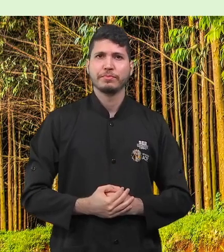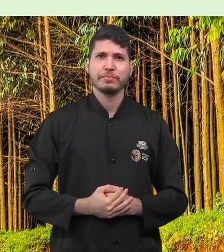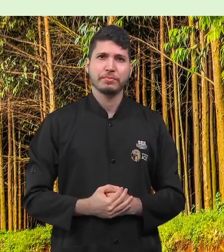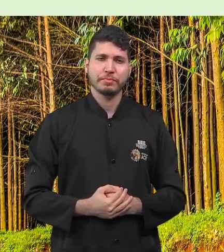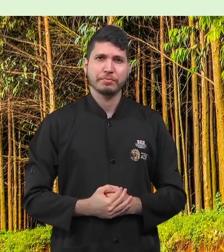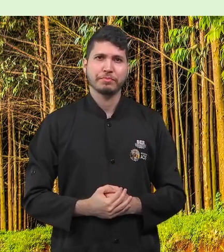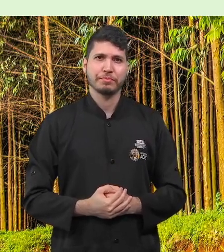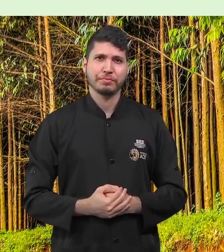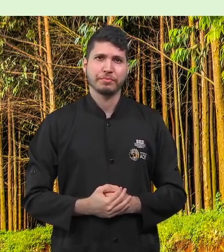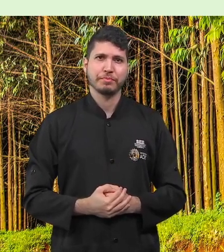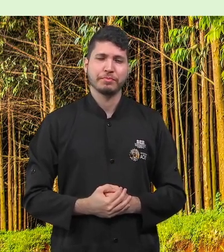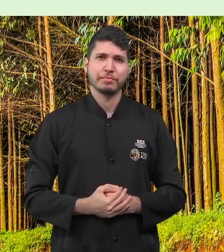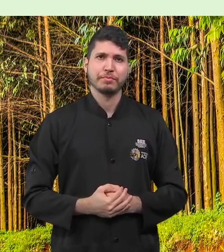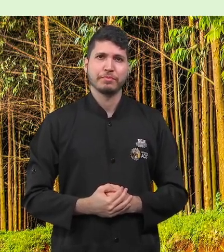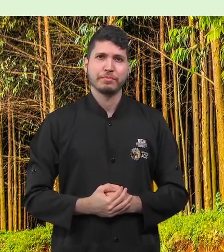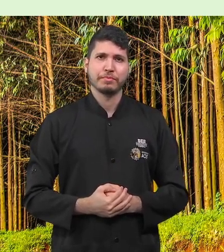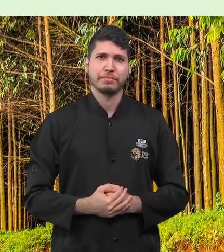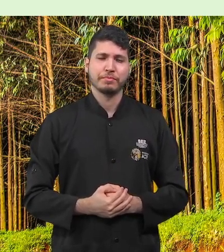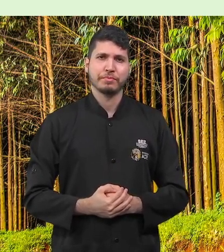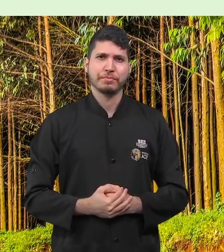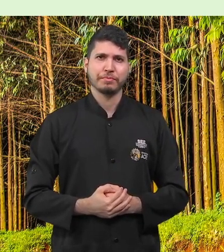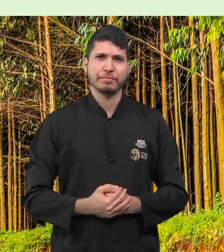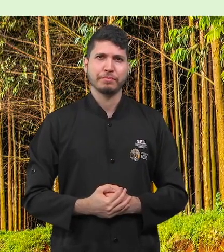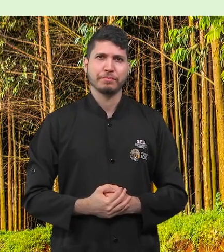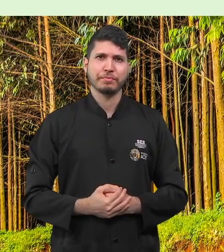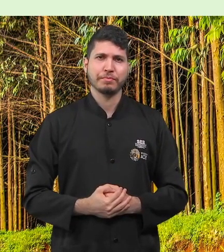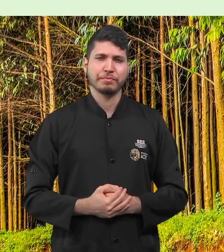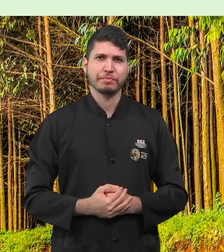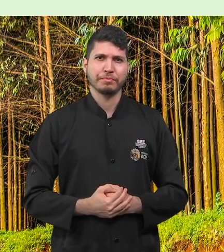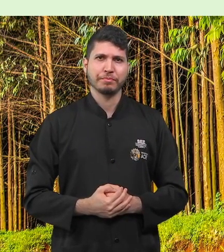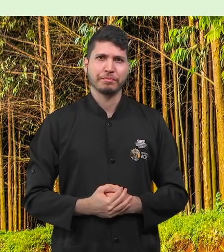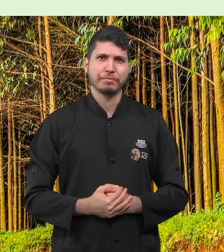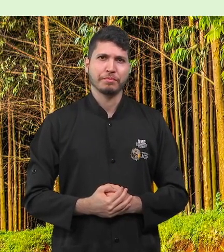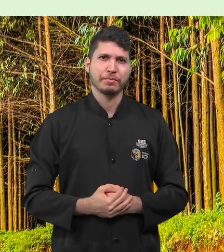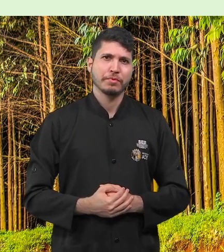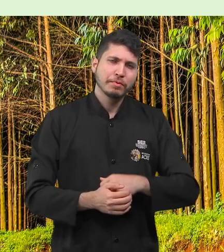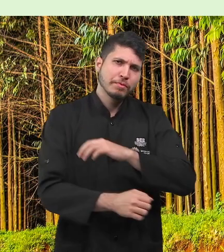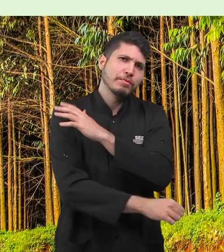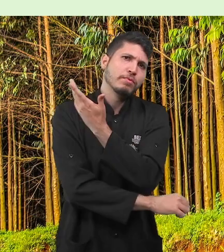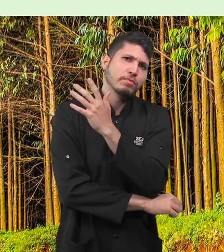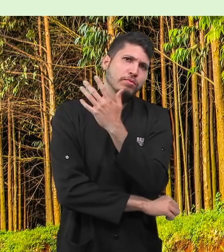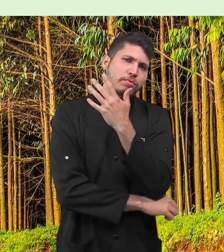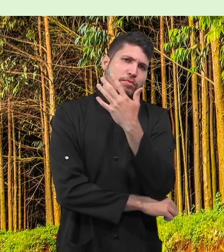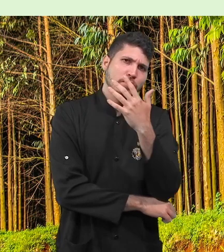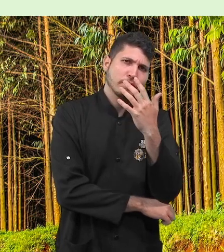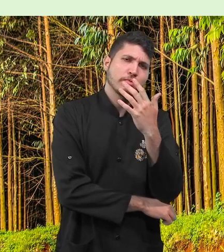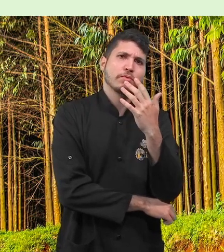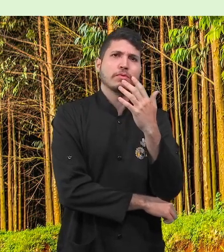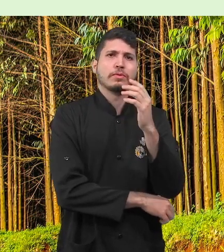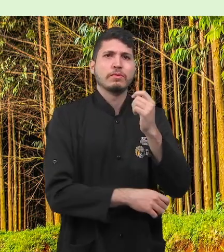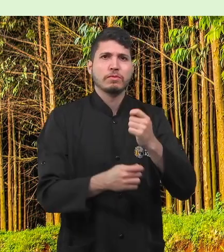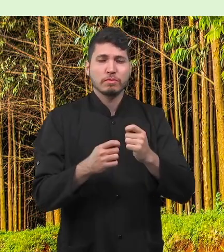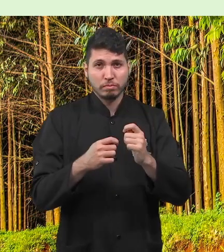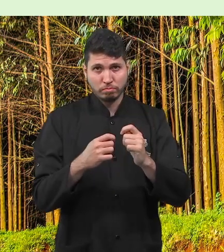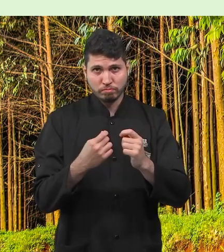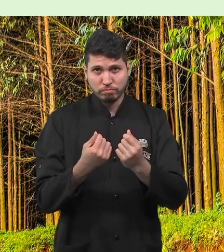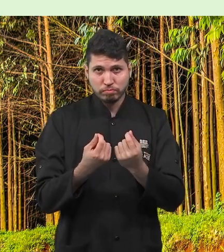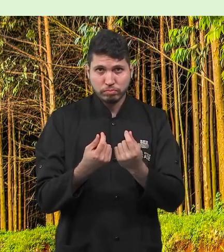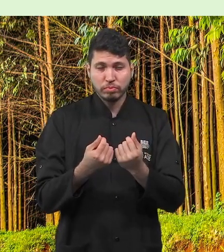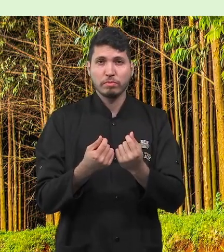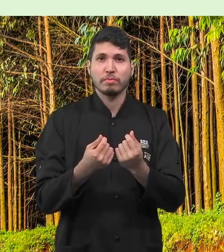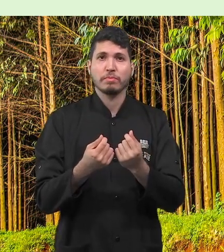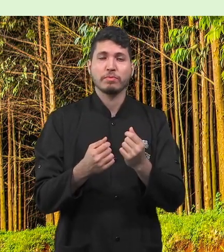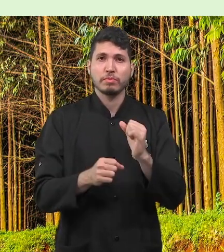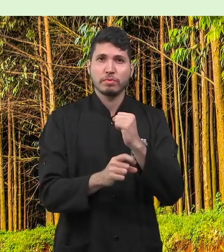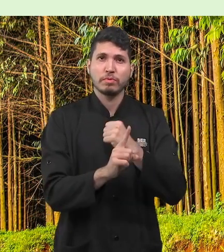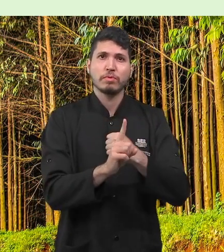Você já parou para pensar sobre qual é a importância das florestas para o meio ambiental, econômico e social?